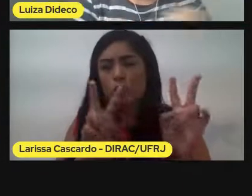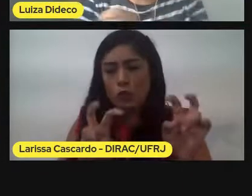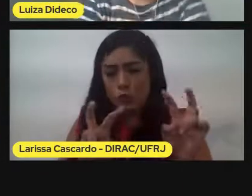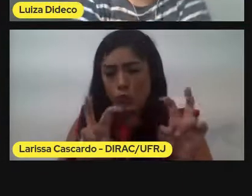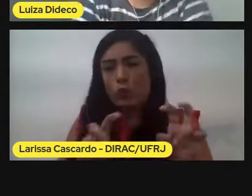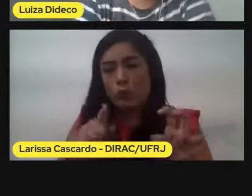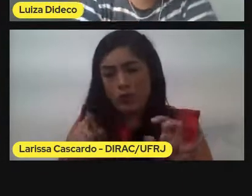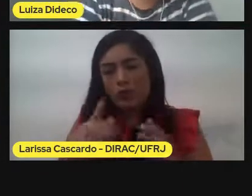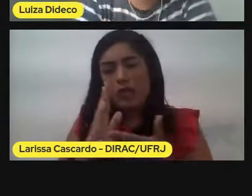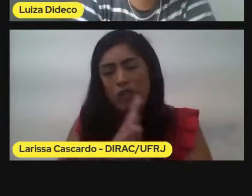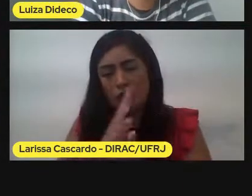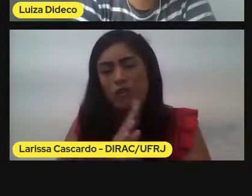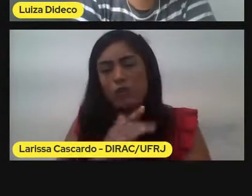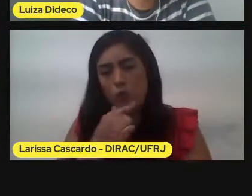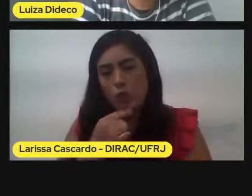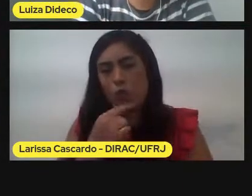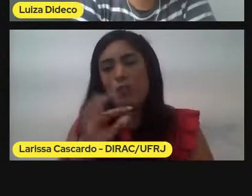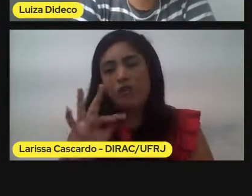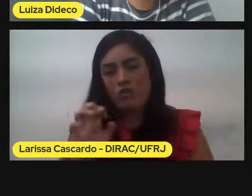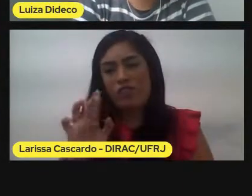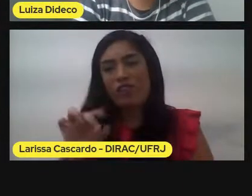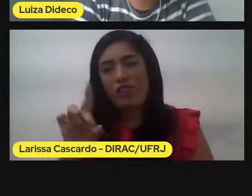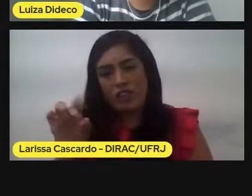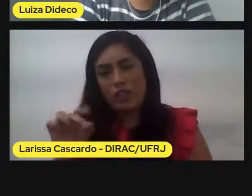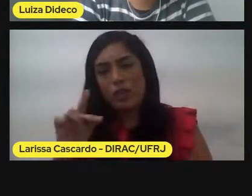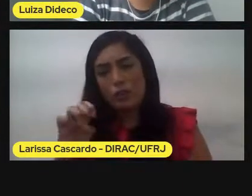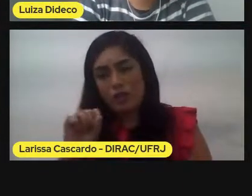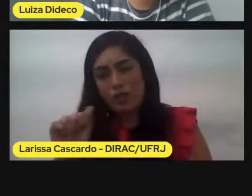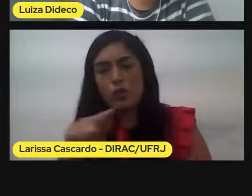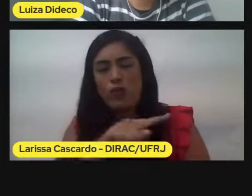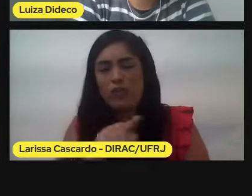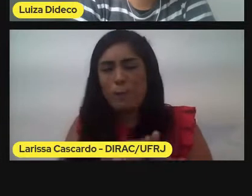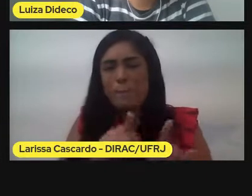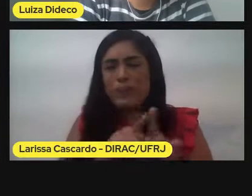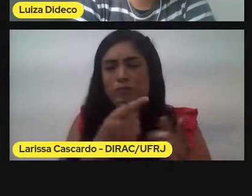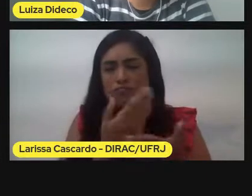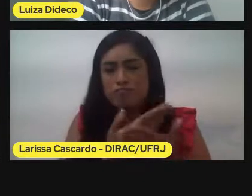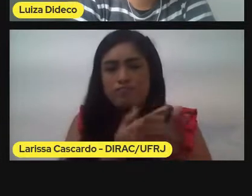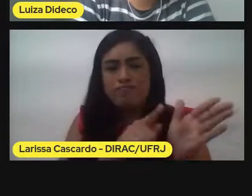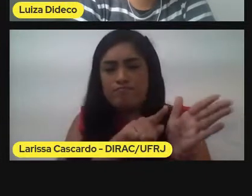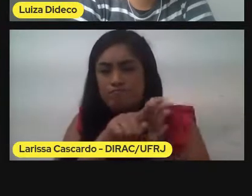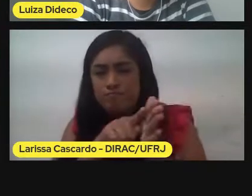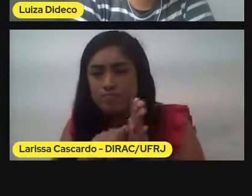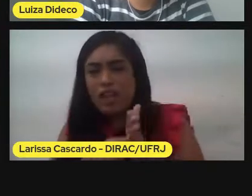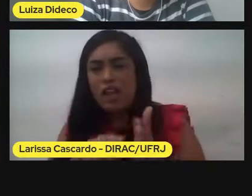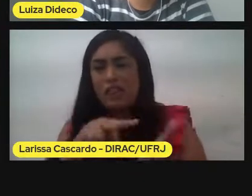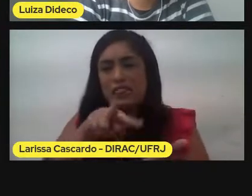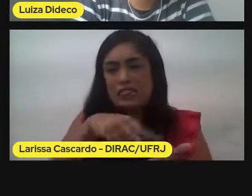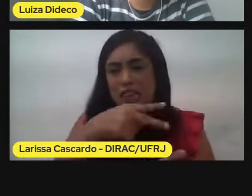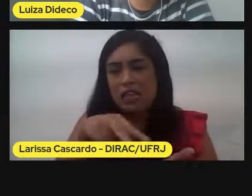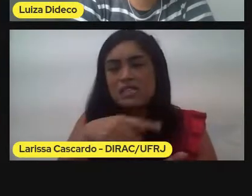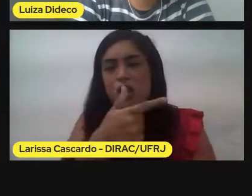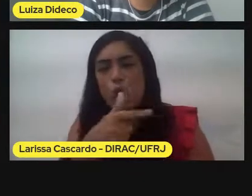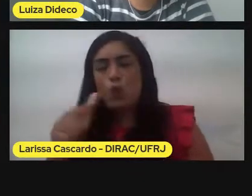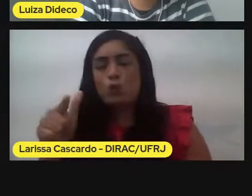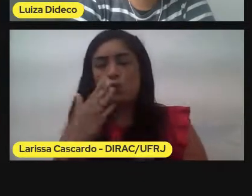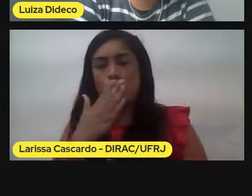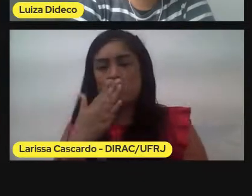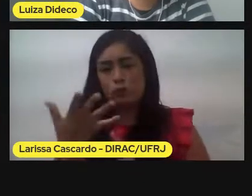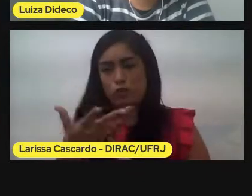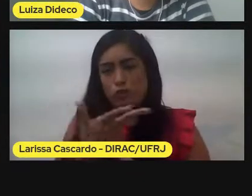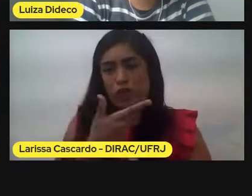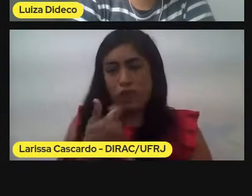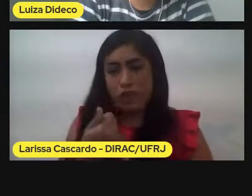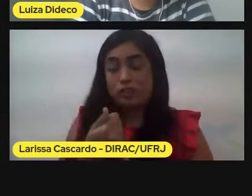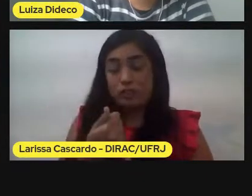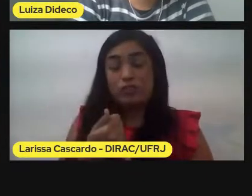né? Estuda outras manifestações artísticas, e o tédio é um tema que interessa muito ao José Gil. E